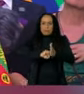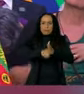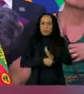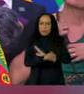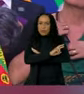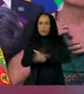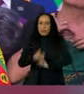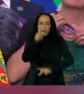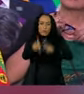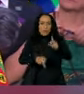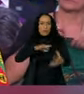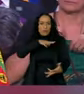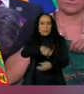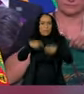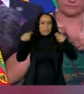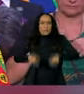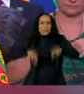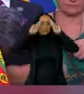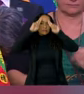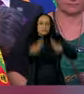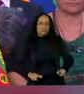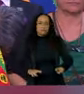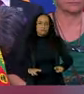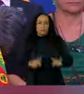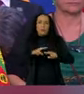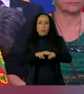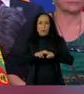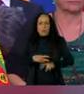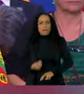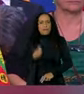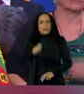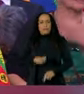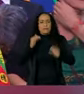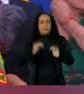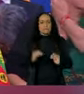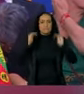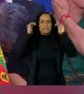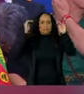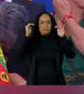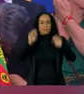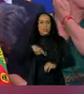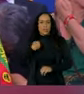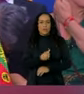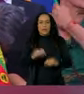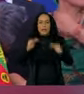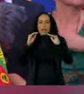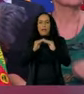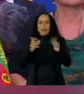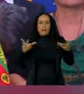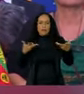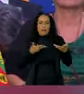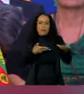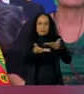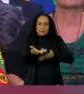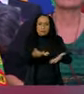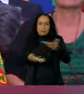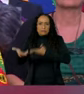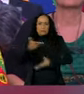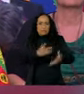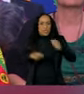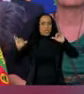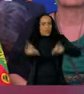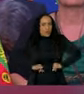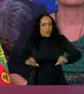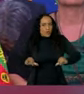Os povos do mundo precisam ser respeitados por sua existência e soberania. Nossa casa comum está agonizando. Nos